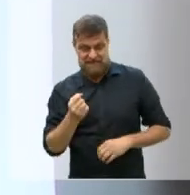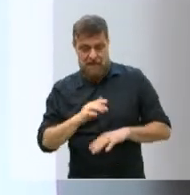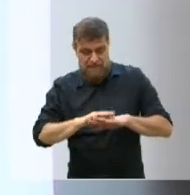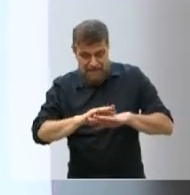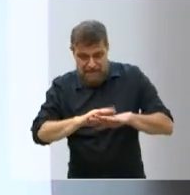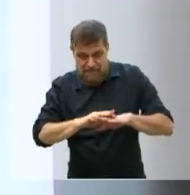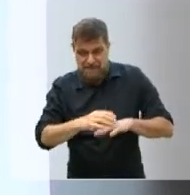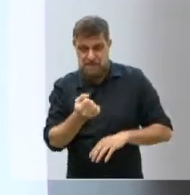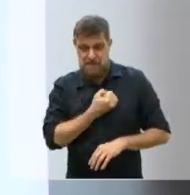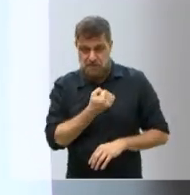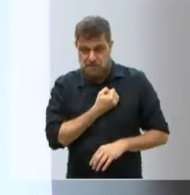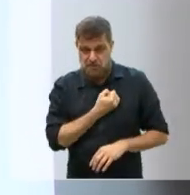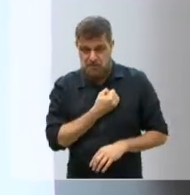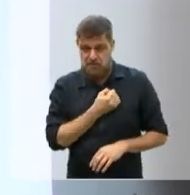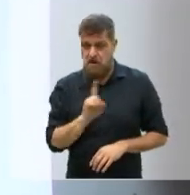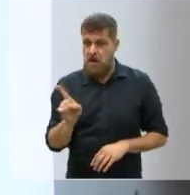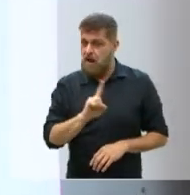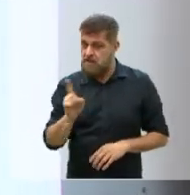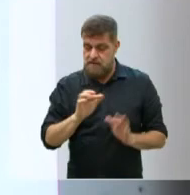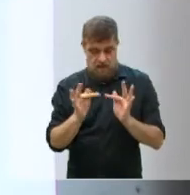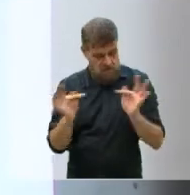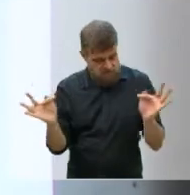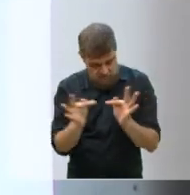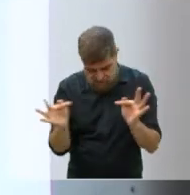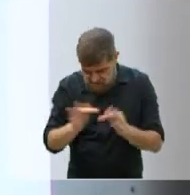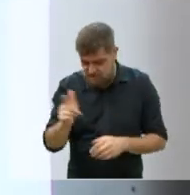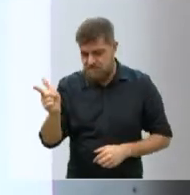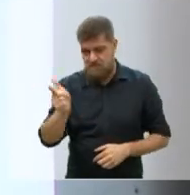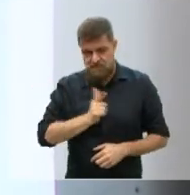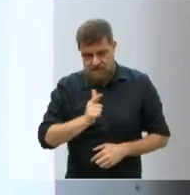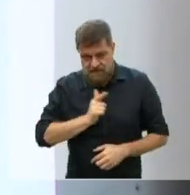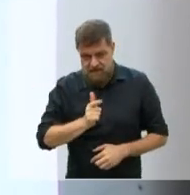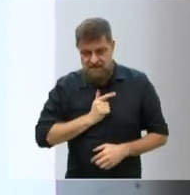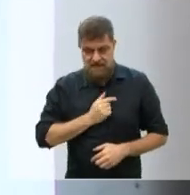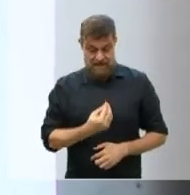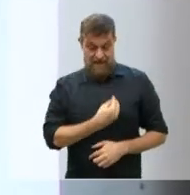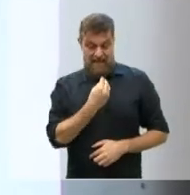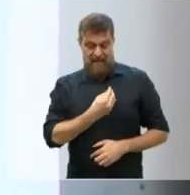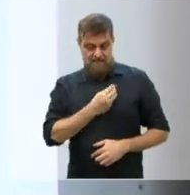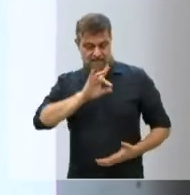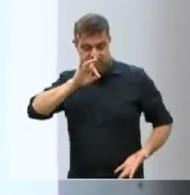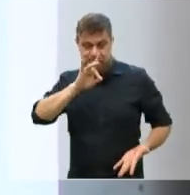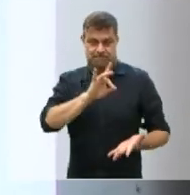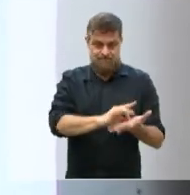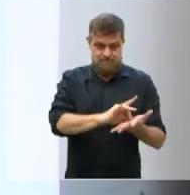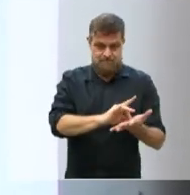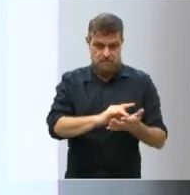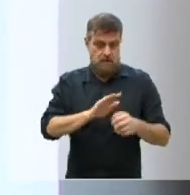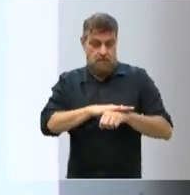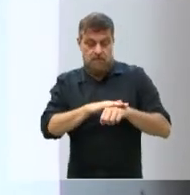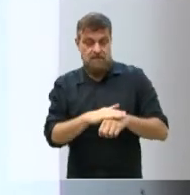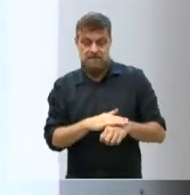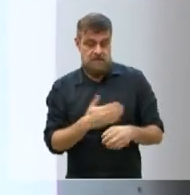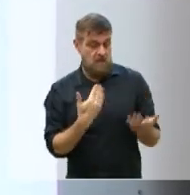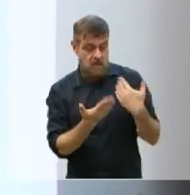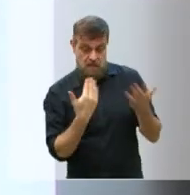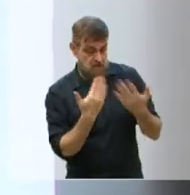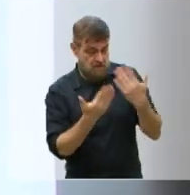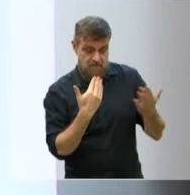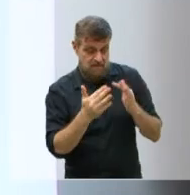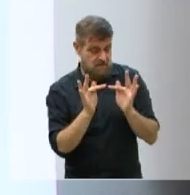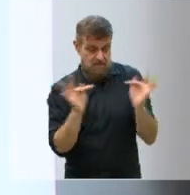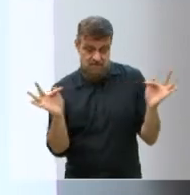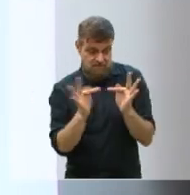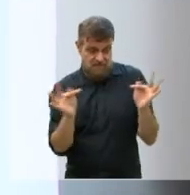E o aluno fala para mim, física é só equação? Não é. Física tem muito de vida real. Dá para conversar de física aqui, como nós estamos batendo um papo aqui